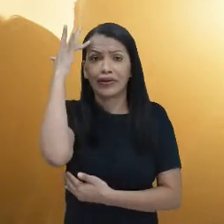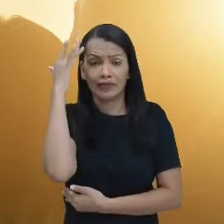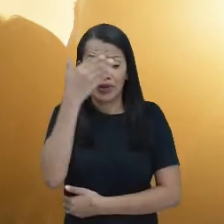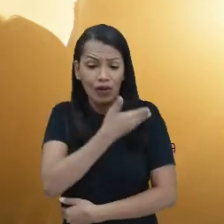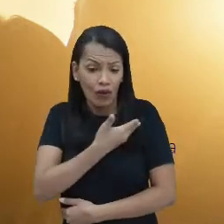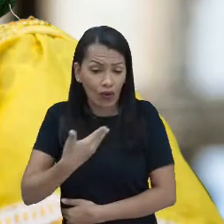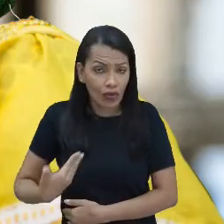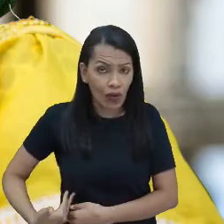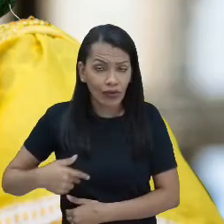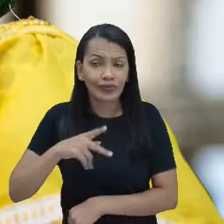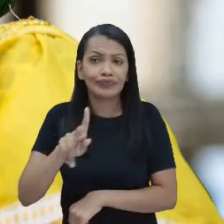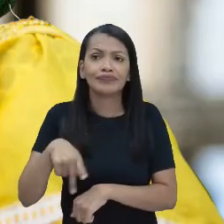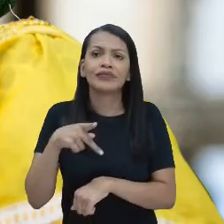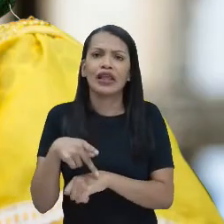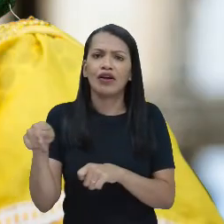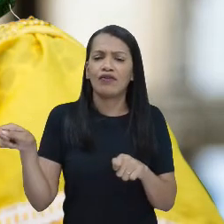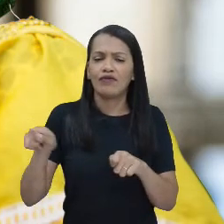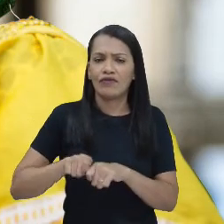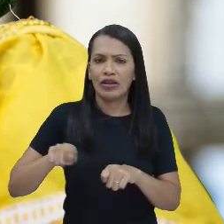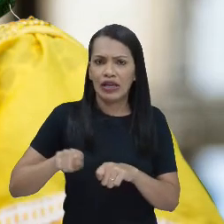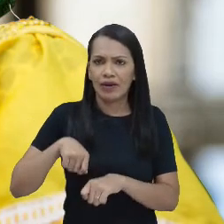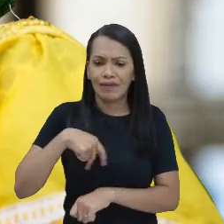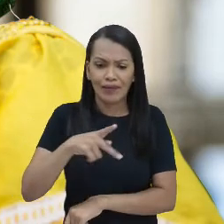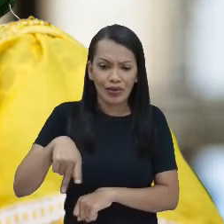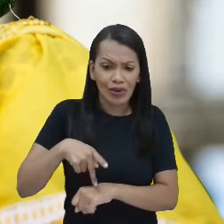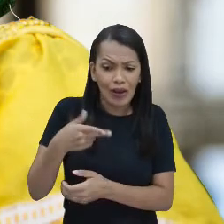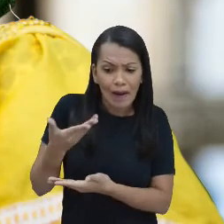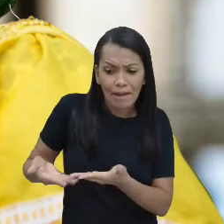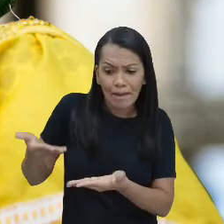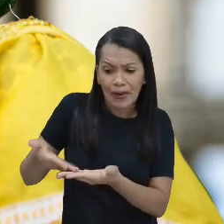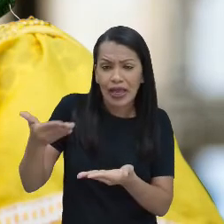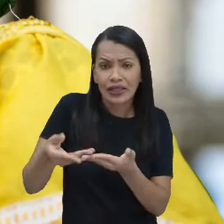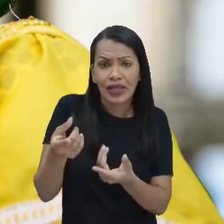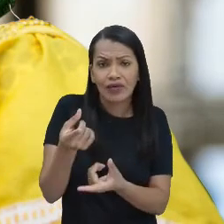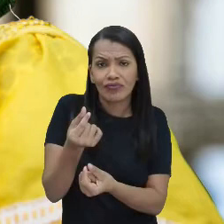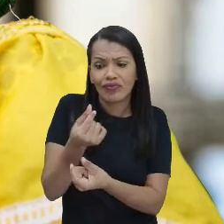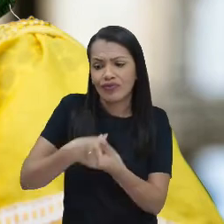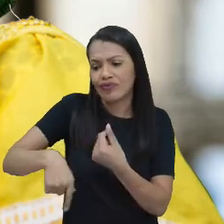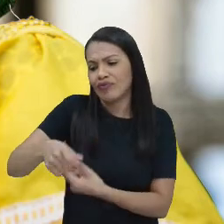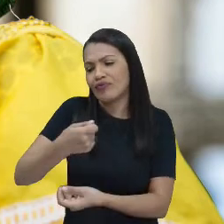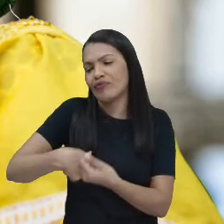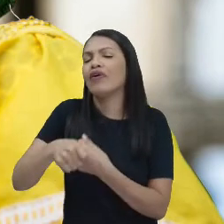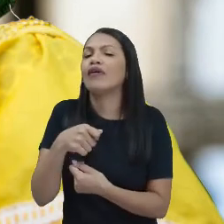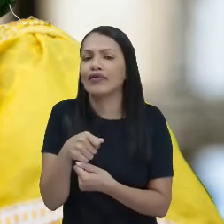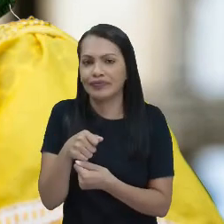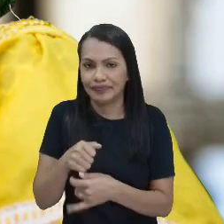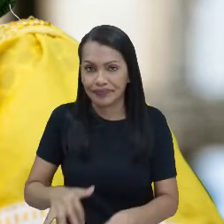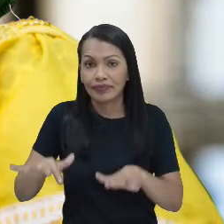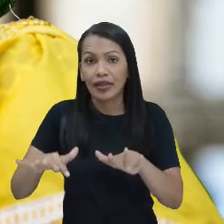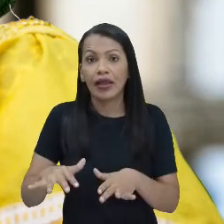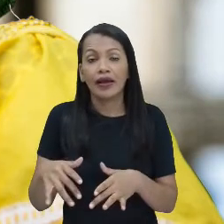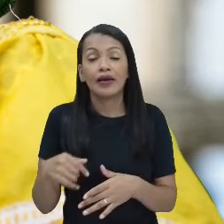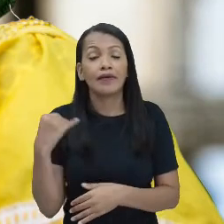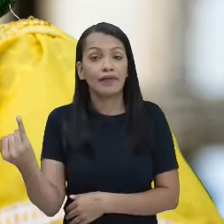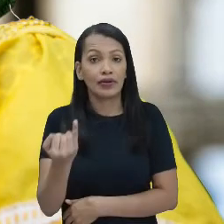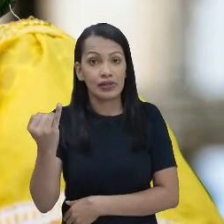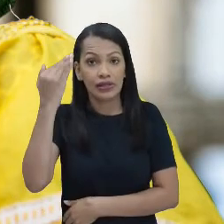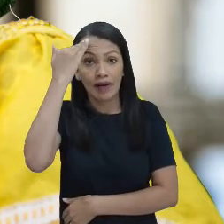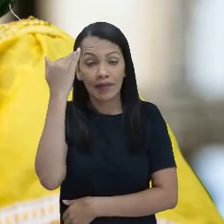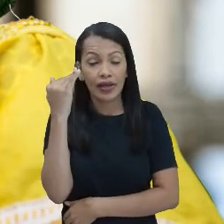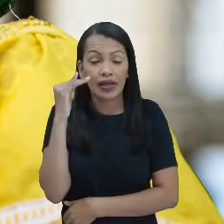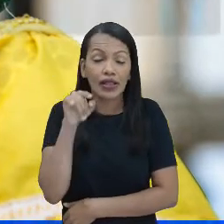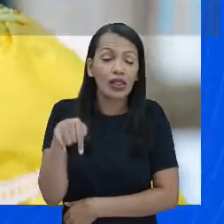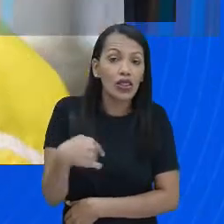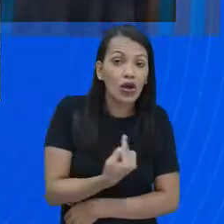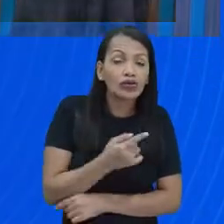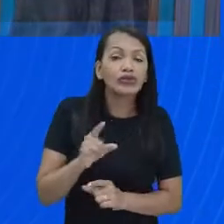governando o nosso país fez o nosso país perder economicamente. Então, é muito importante a gente saber quem a gente vai escolher,